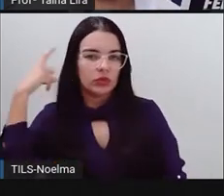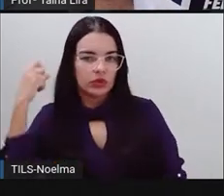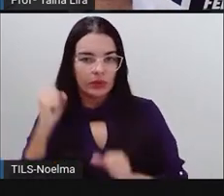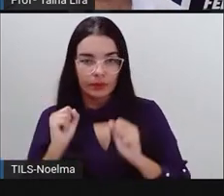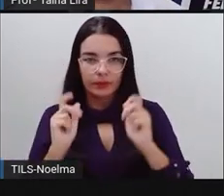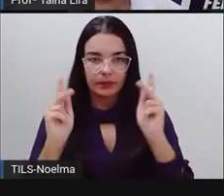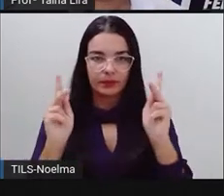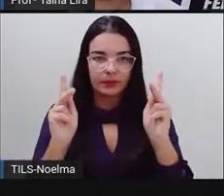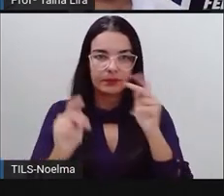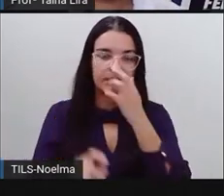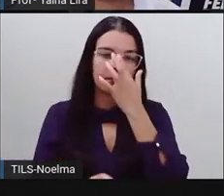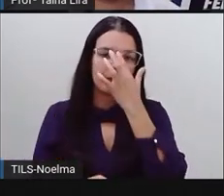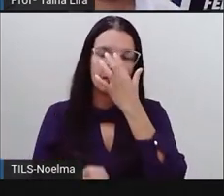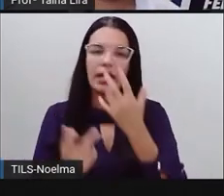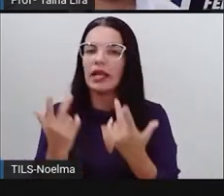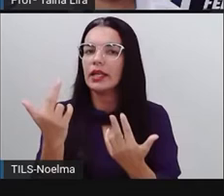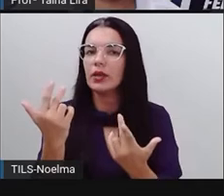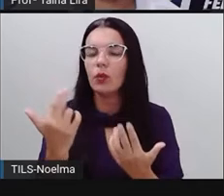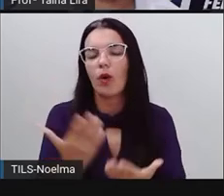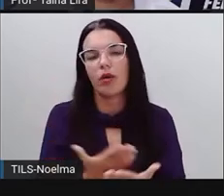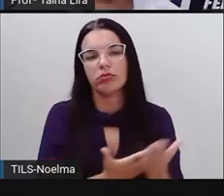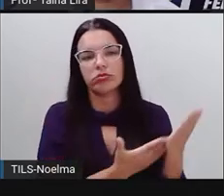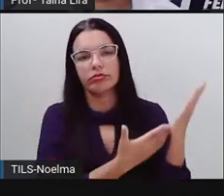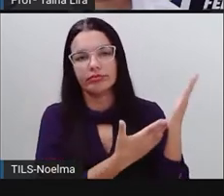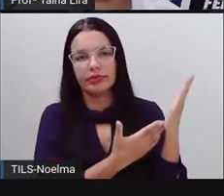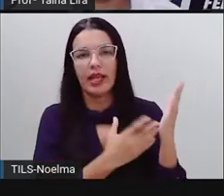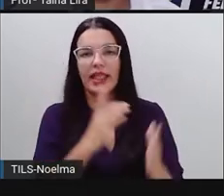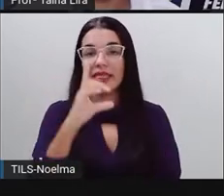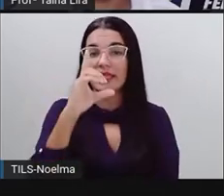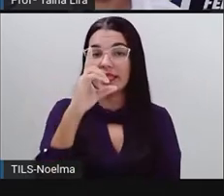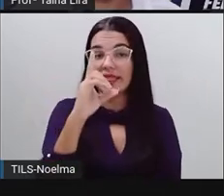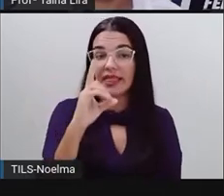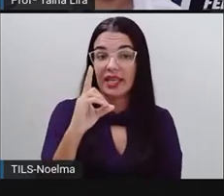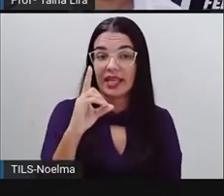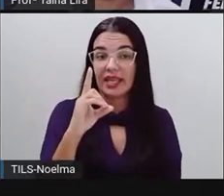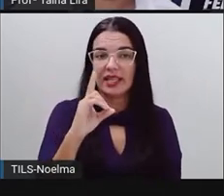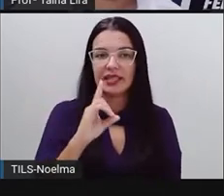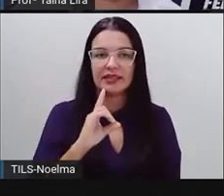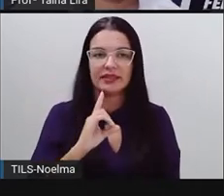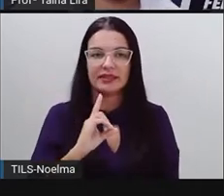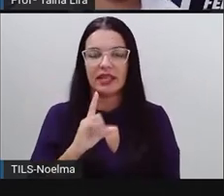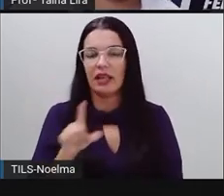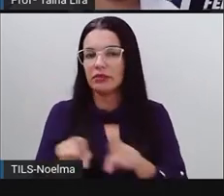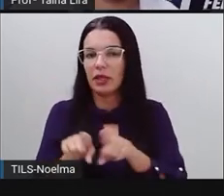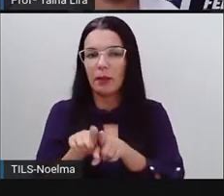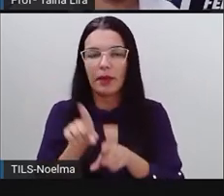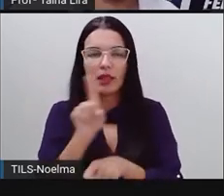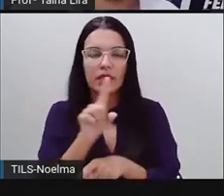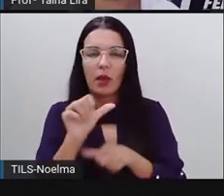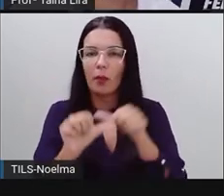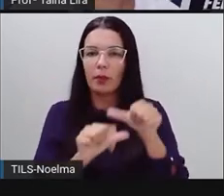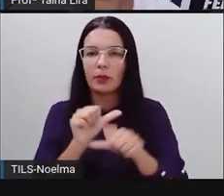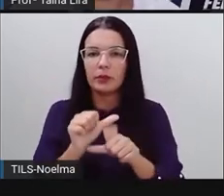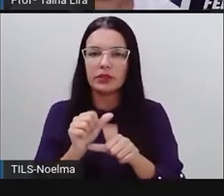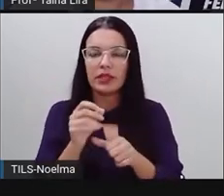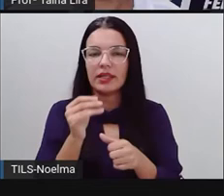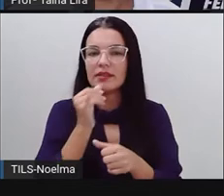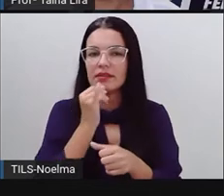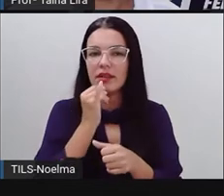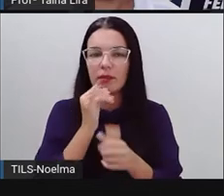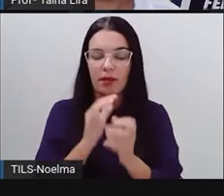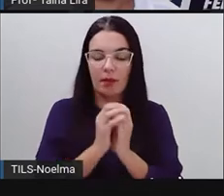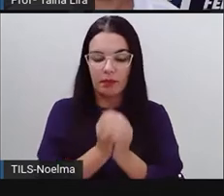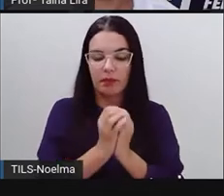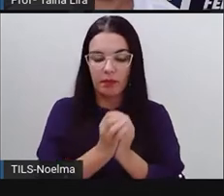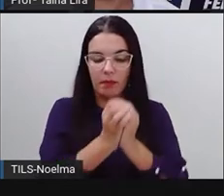tá bom a mesma coisa que ano de dado então dado eu poderia